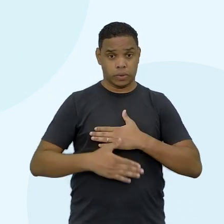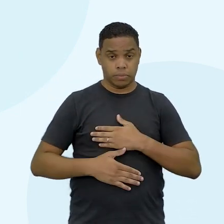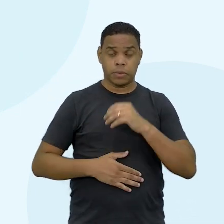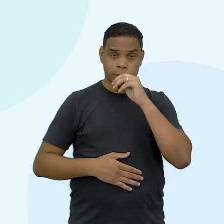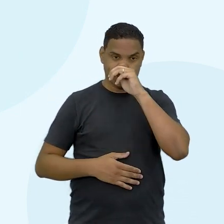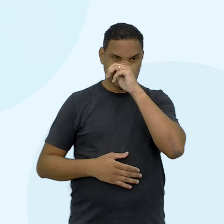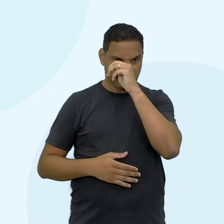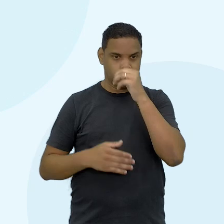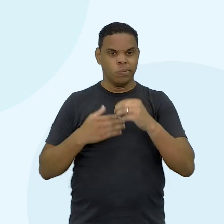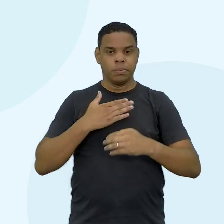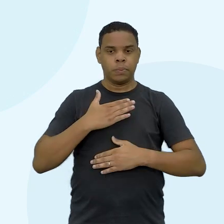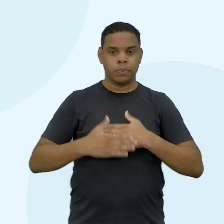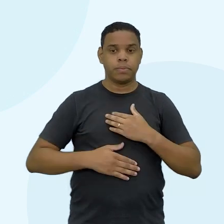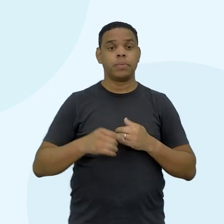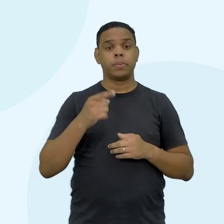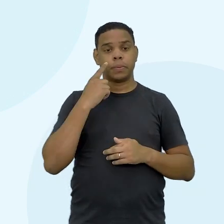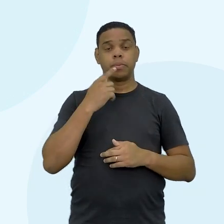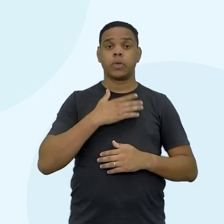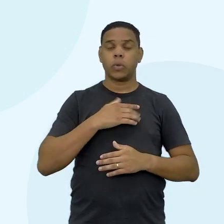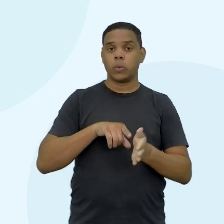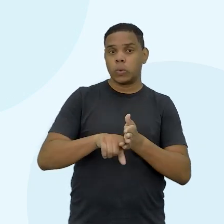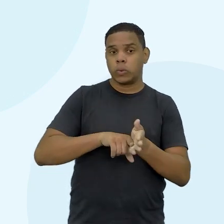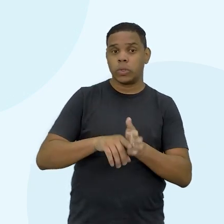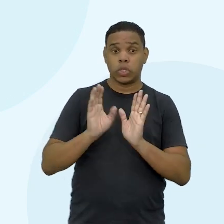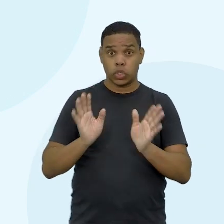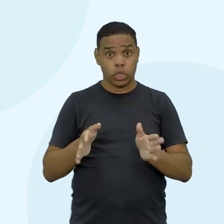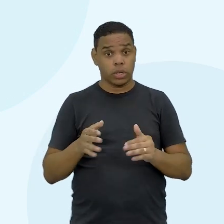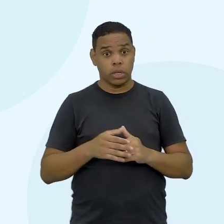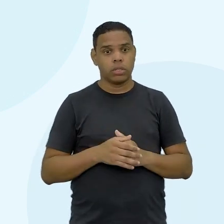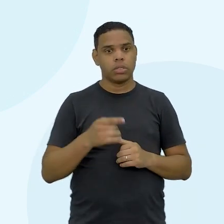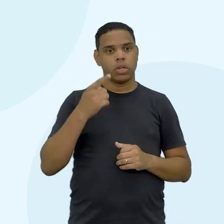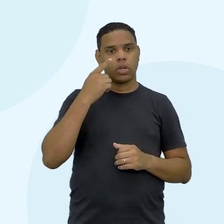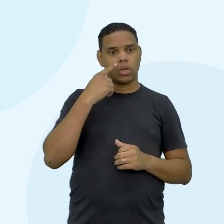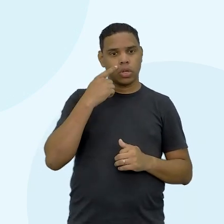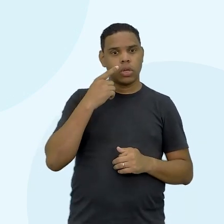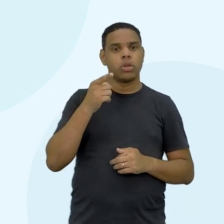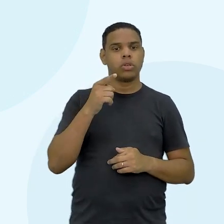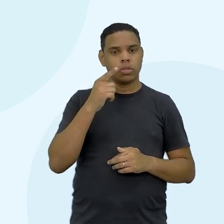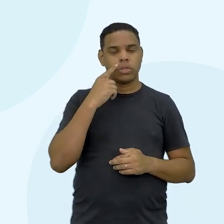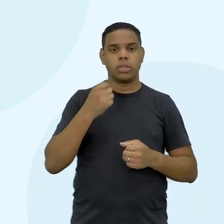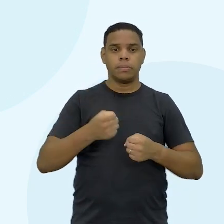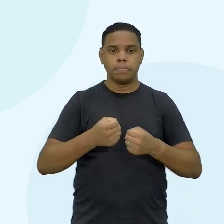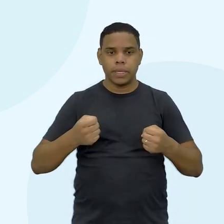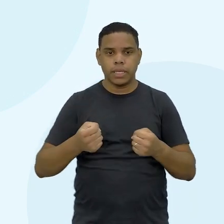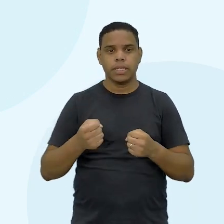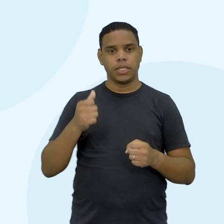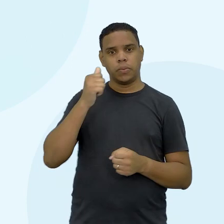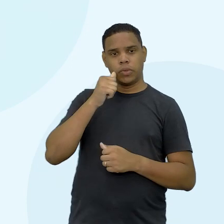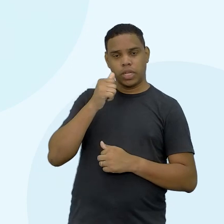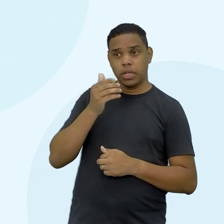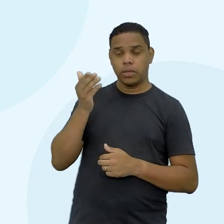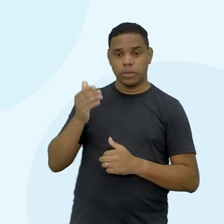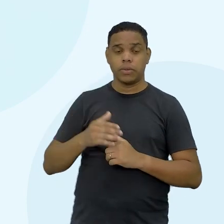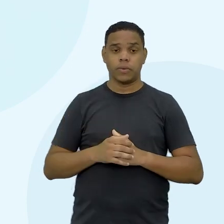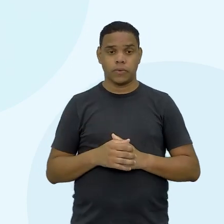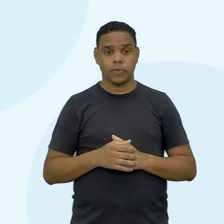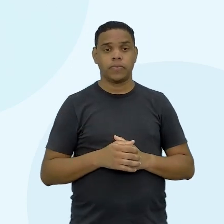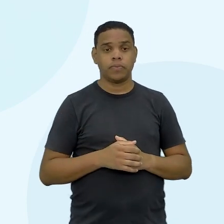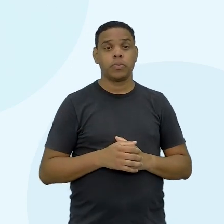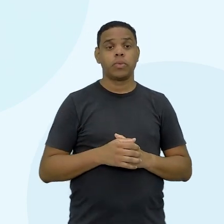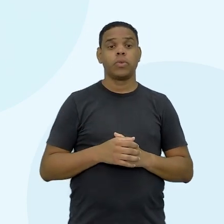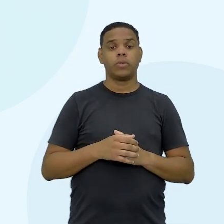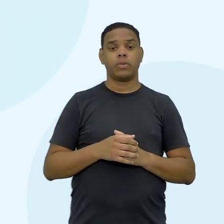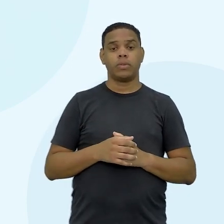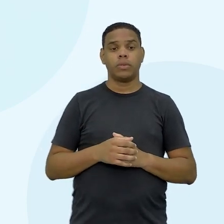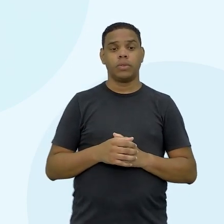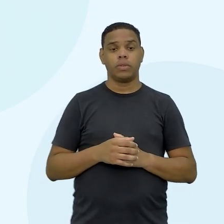essa mulher apresenta aí um exame físico. Agora, olha a altura, né, e o peso da mulher, né? Então, 1,56 m,